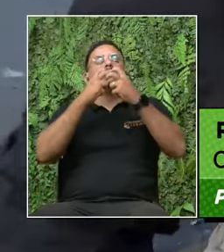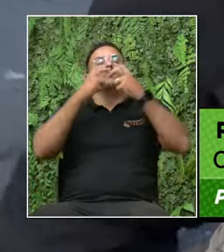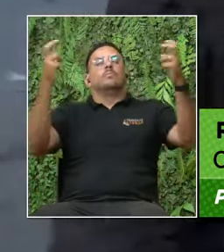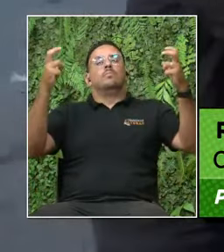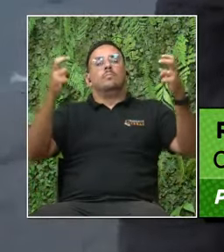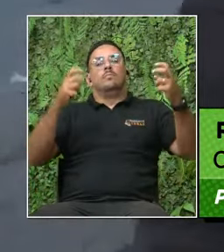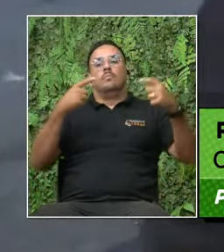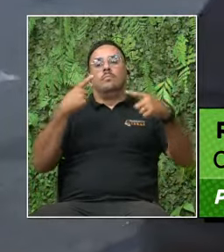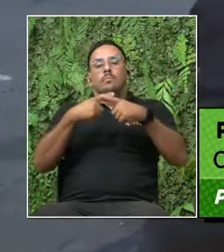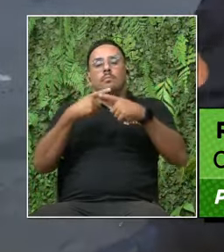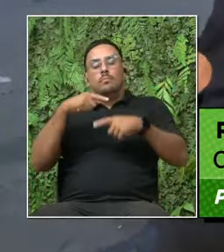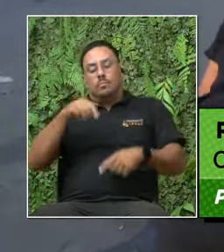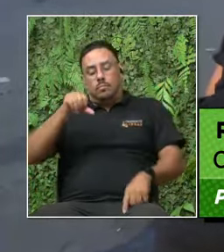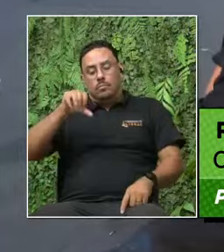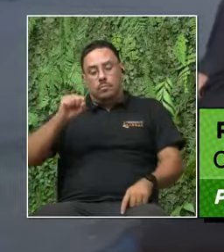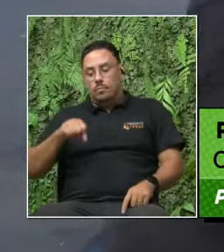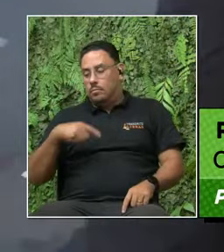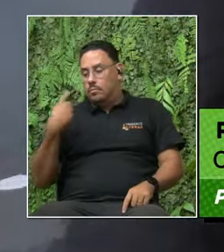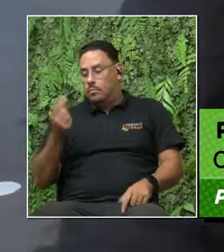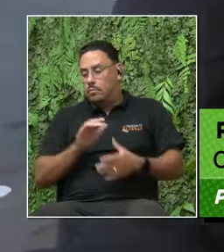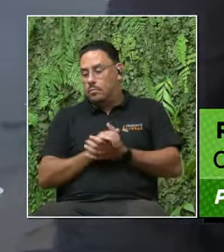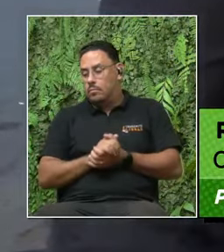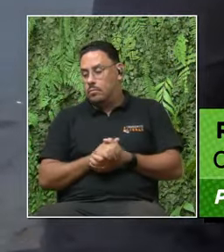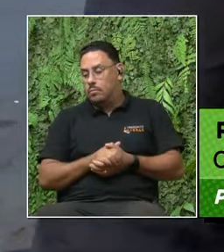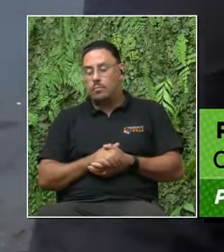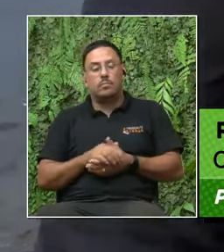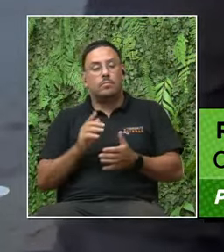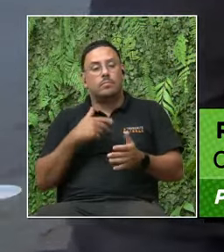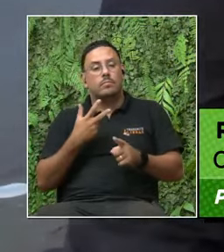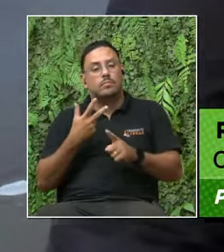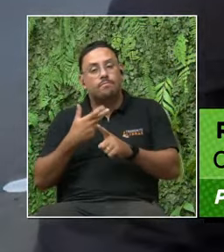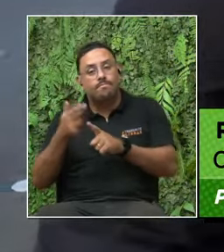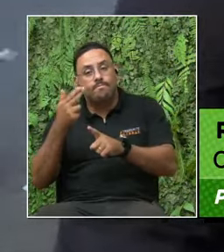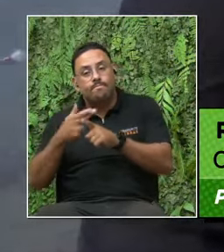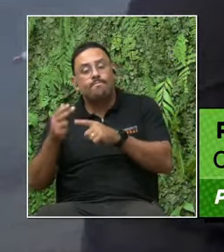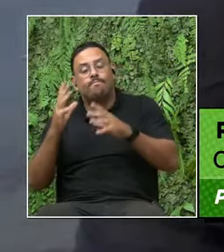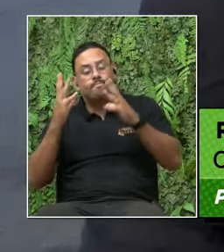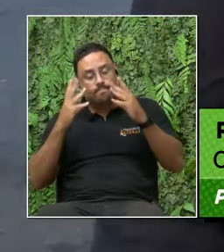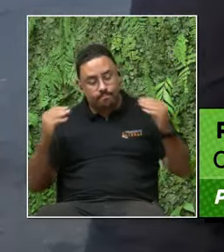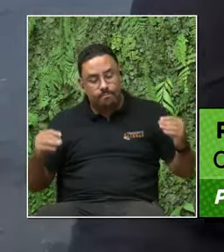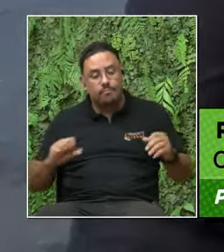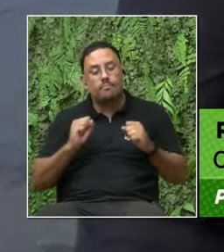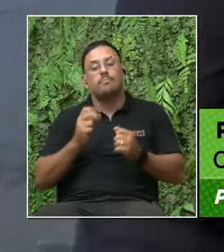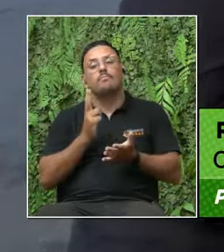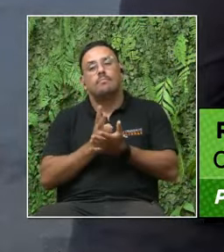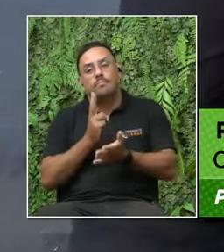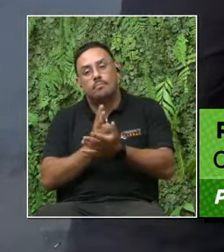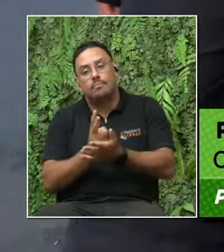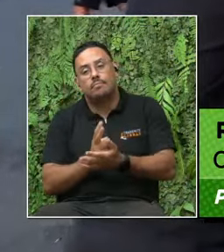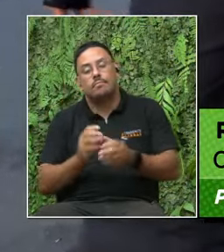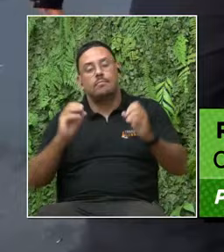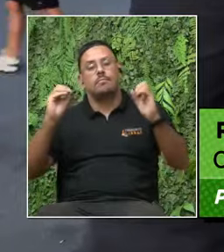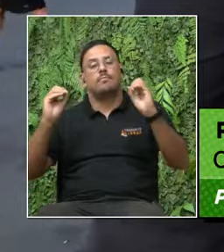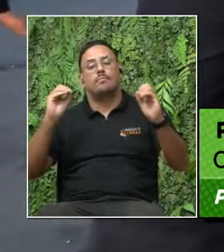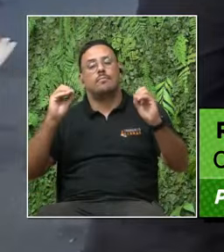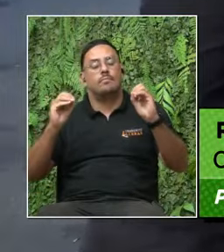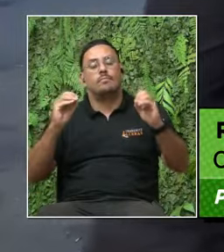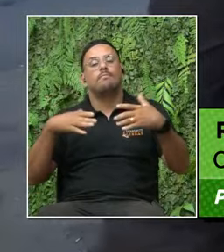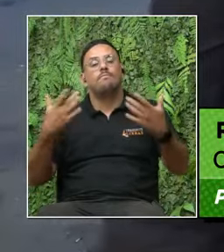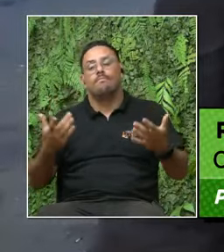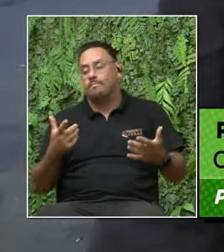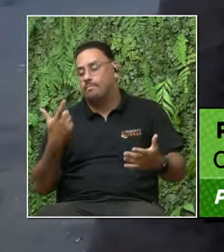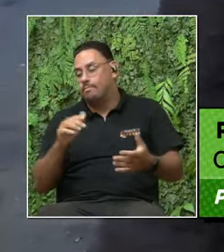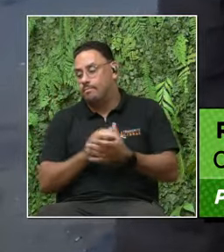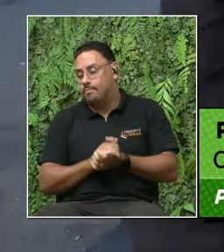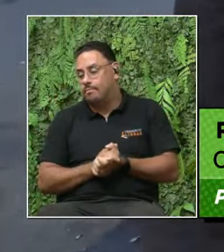voz por favor aqui na 98 nosso Deus tava tudo ganho tava tranquilo podia manter no 0 a0 e o título era nosso né